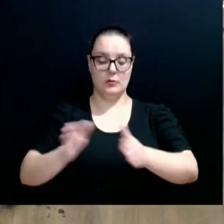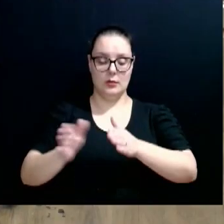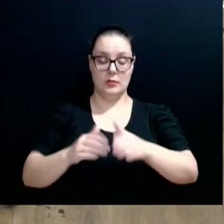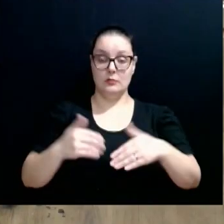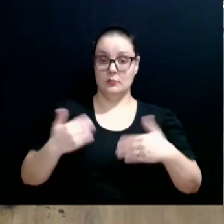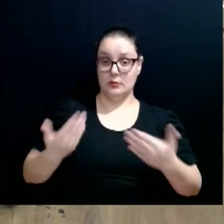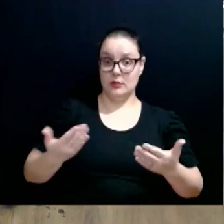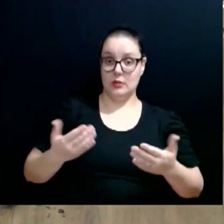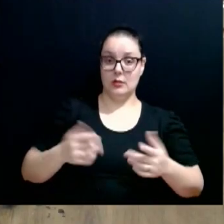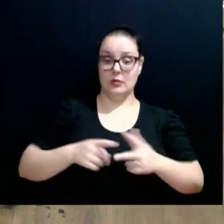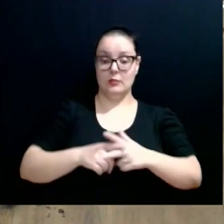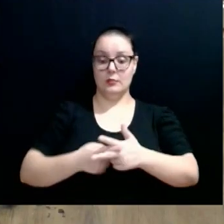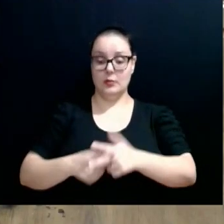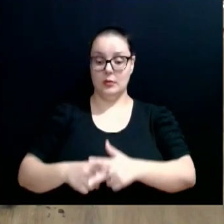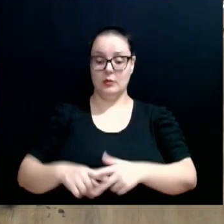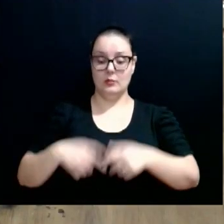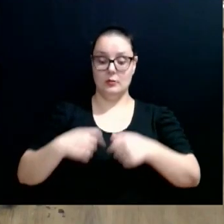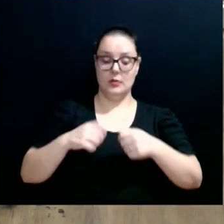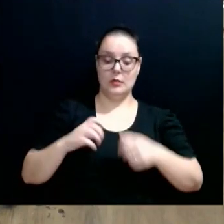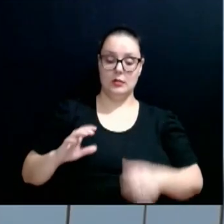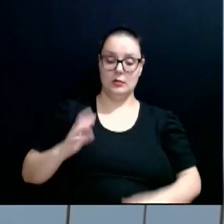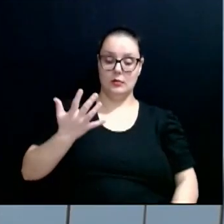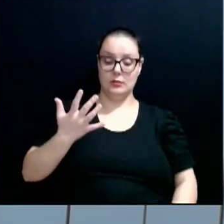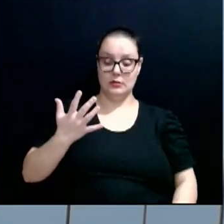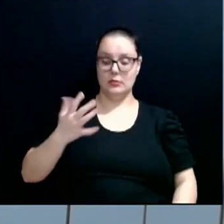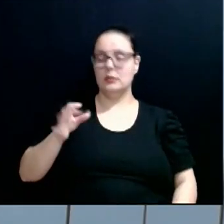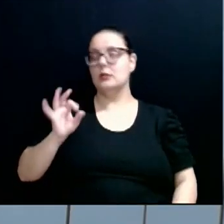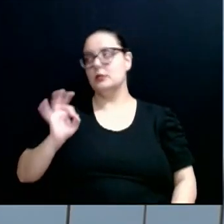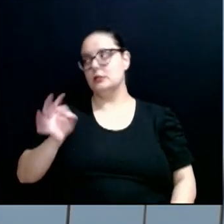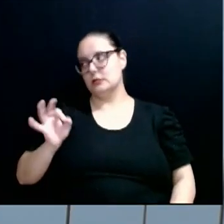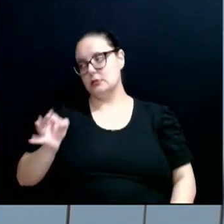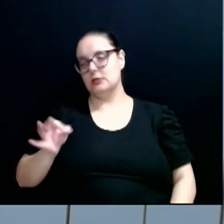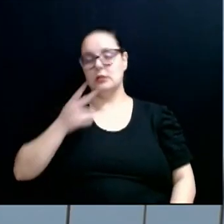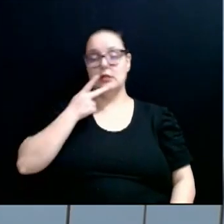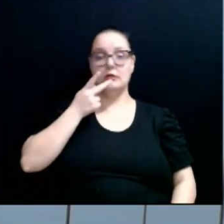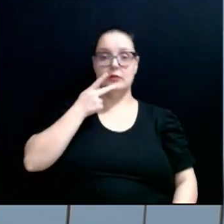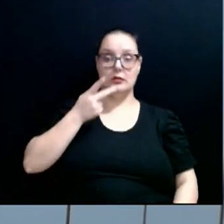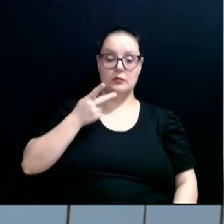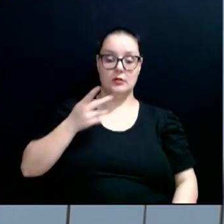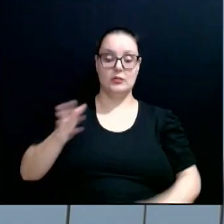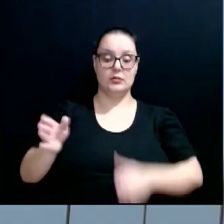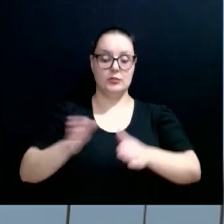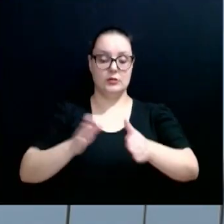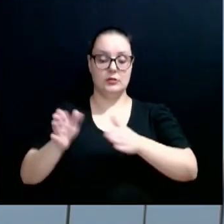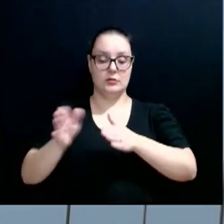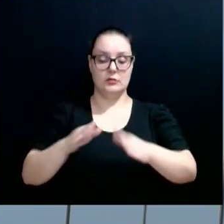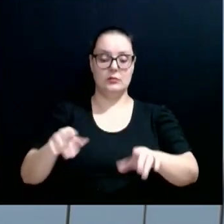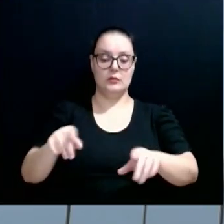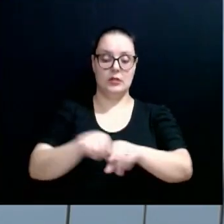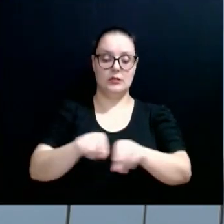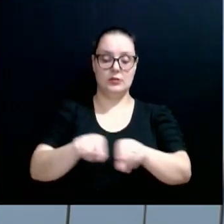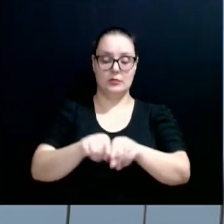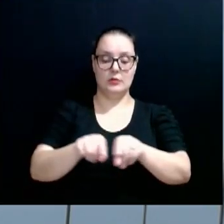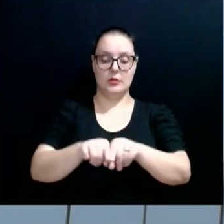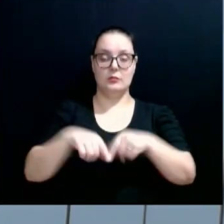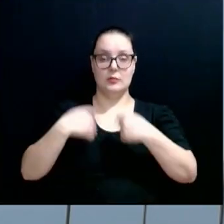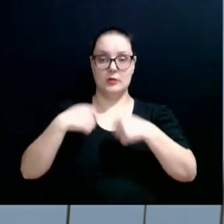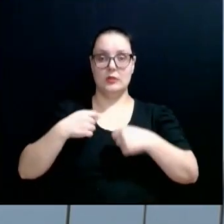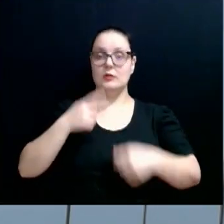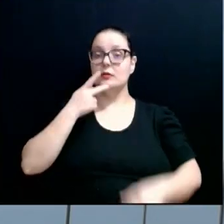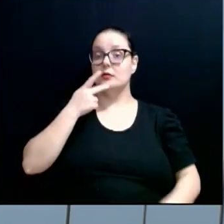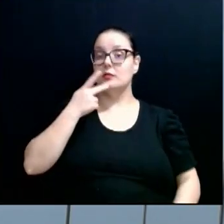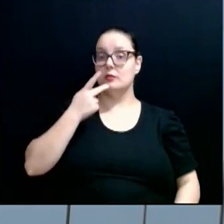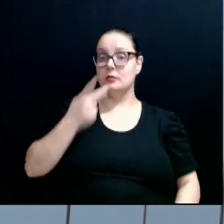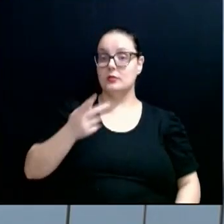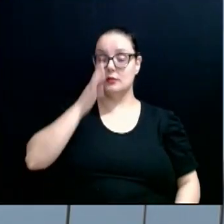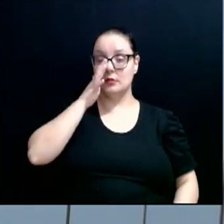precisam acontecer, né? Com certeza. E falando de acessibilidade, a gente também precisa de comentar sobre o serviço, o